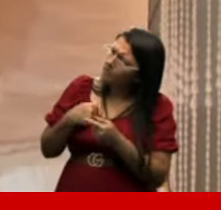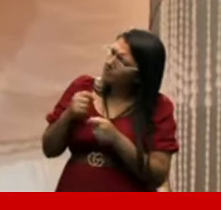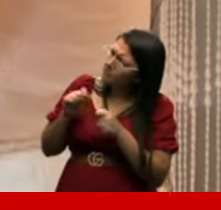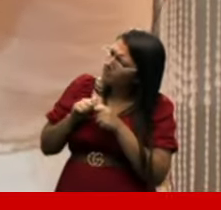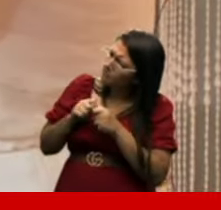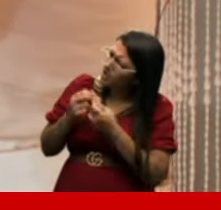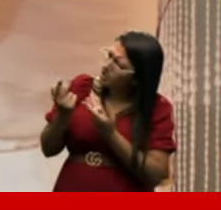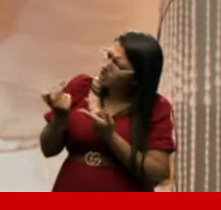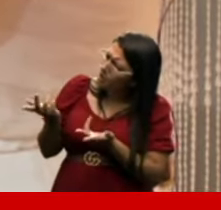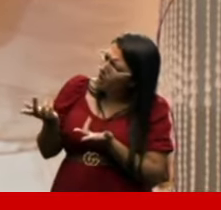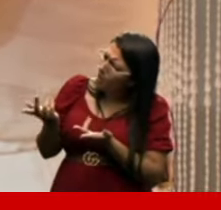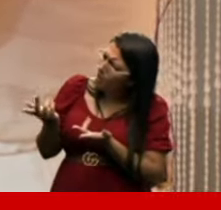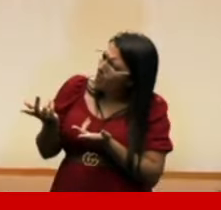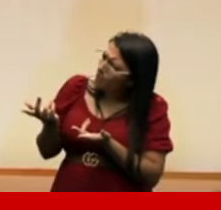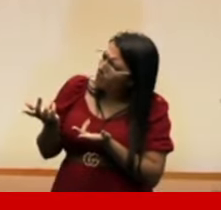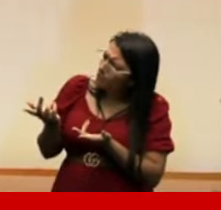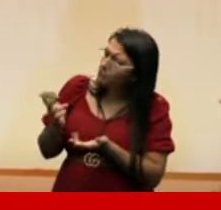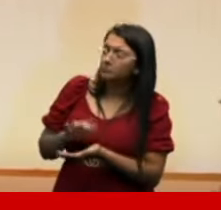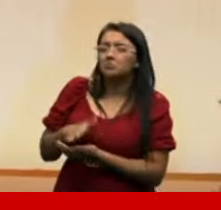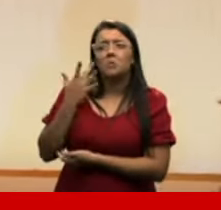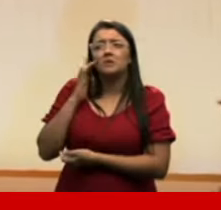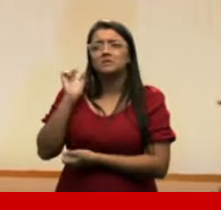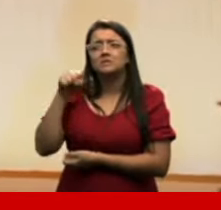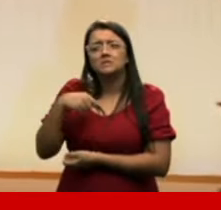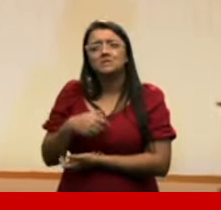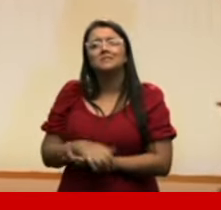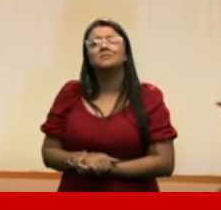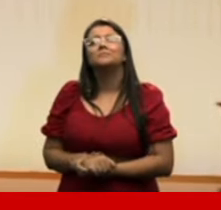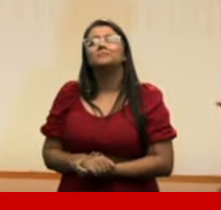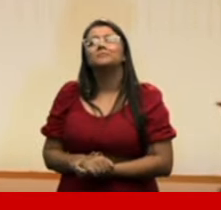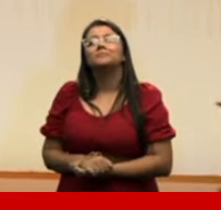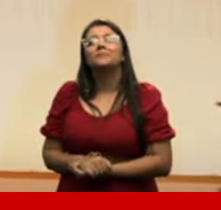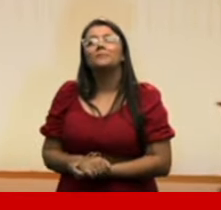isso? Olha, acho que sim.